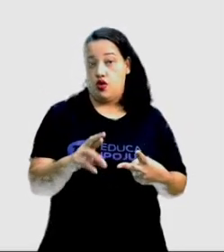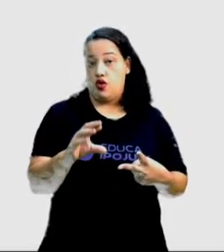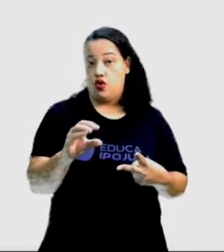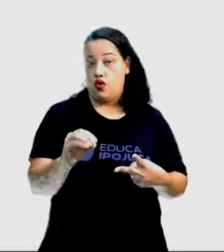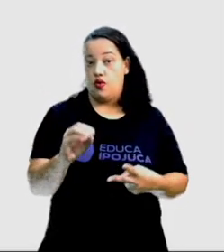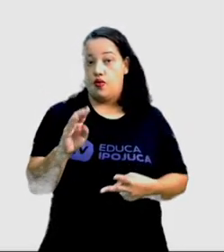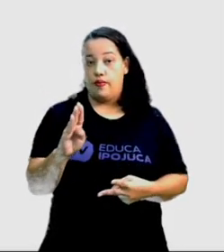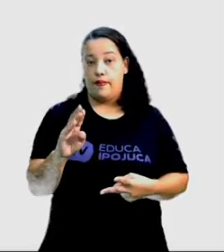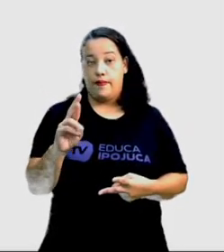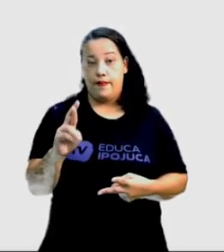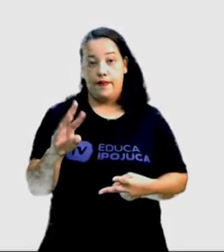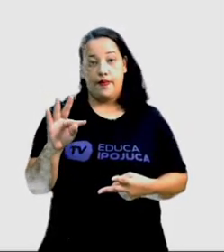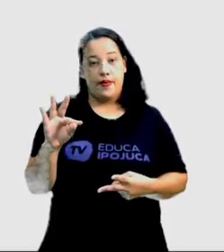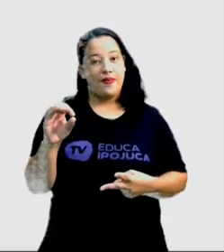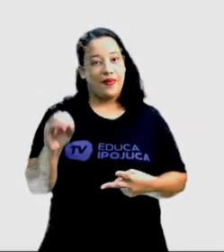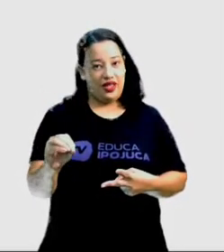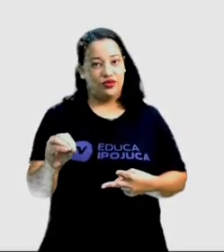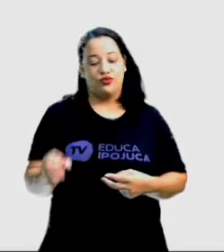seguida.